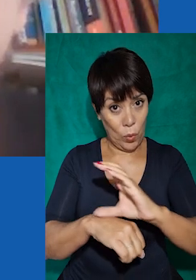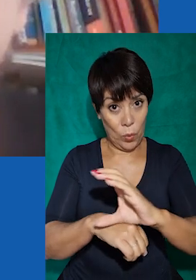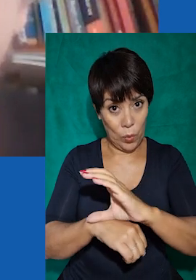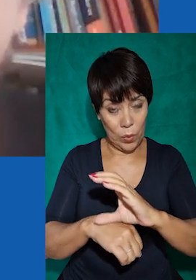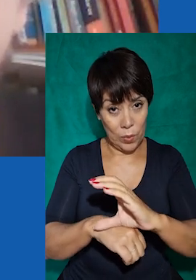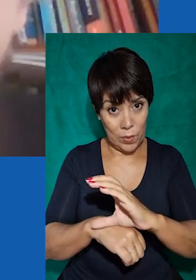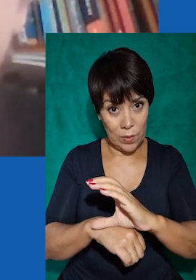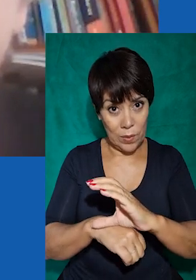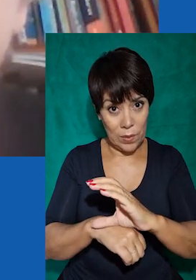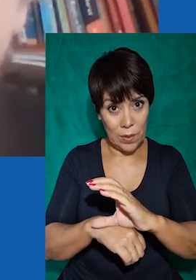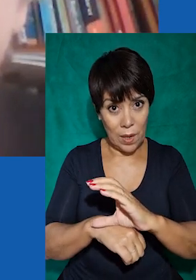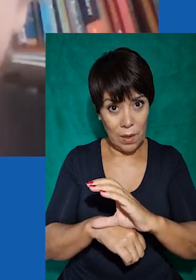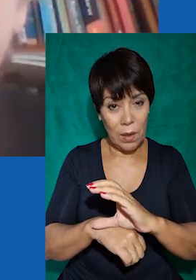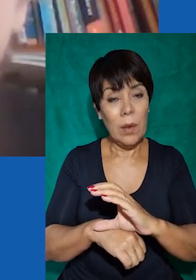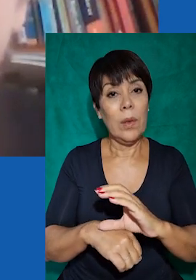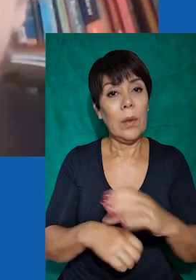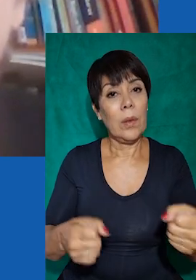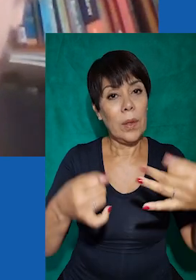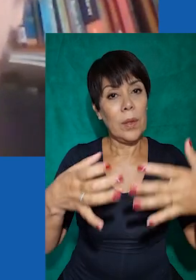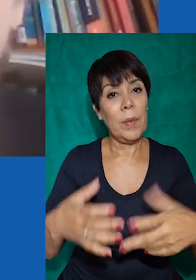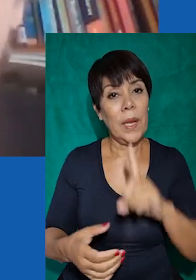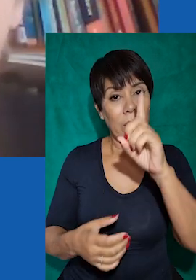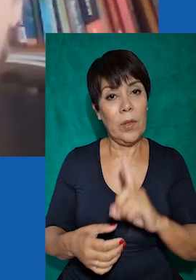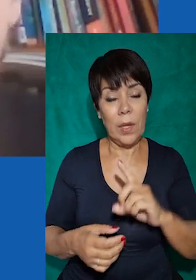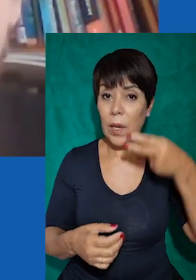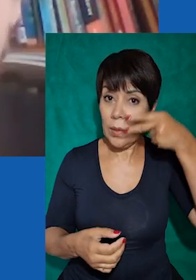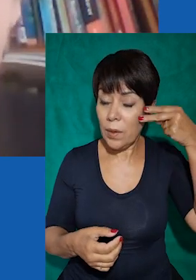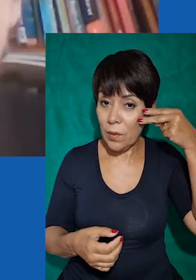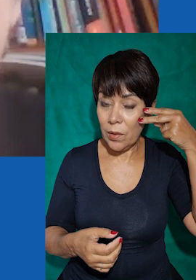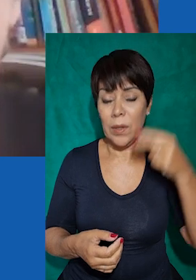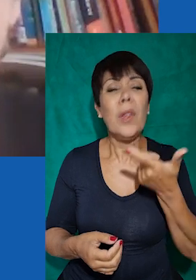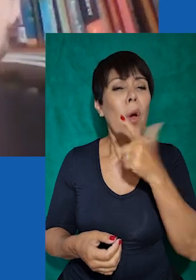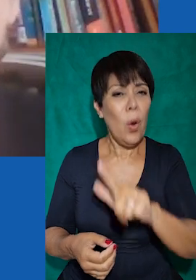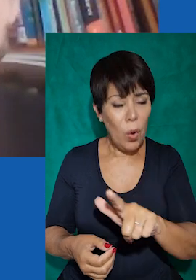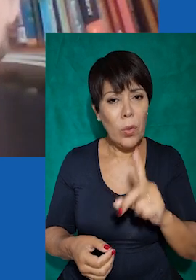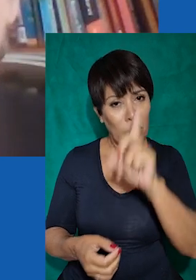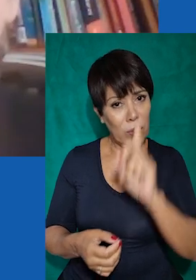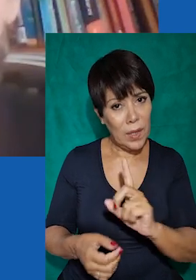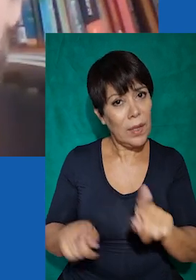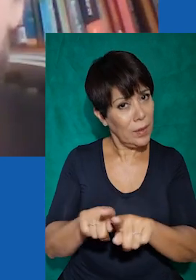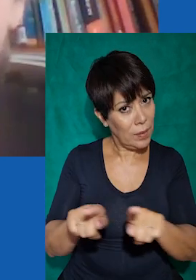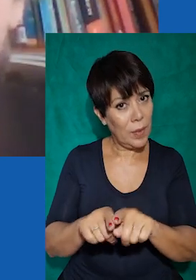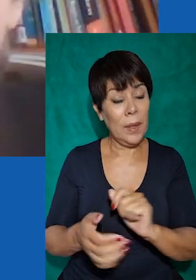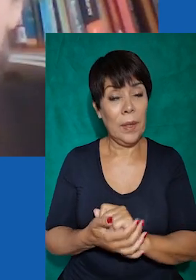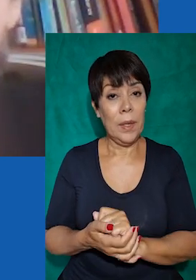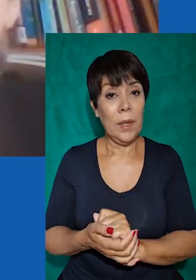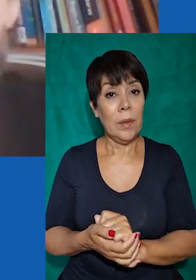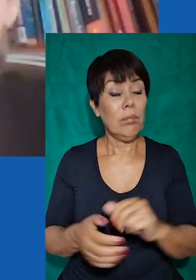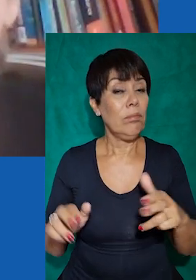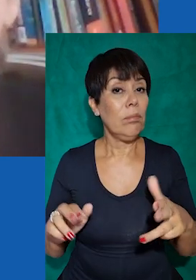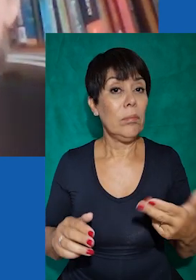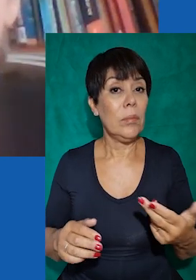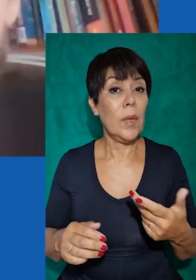Constituição, quando falou dos direitos indígenas, quando falou vários outros direitos,